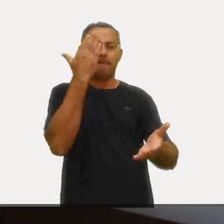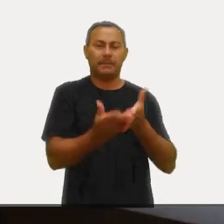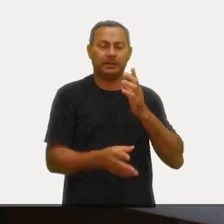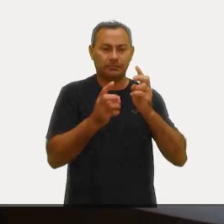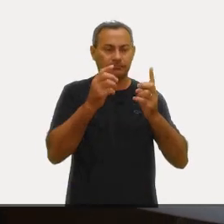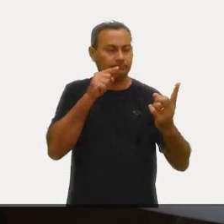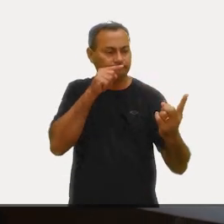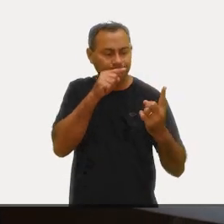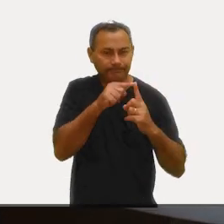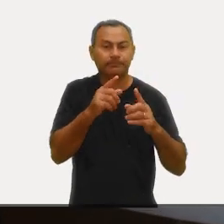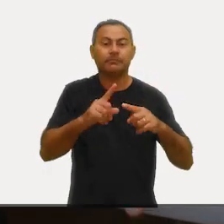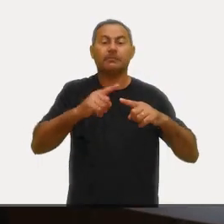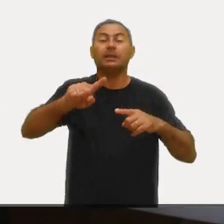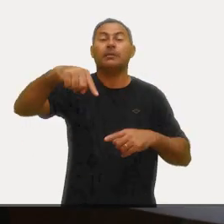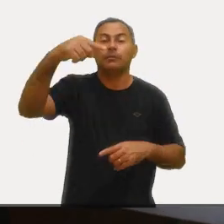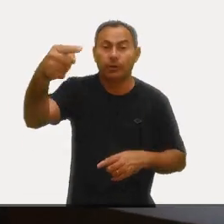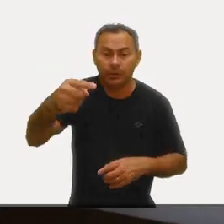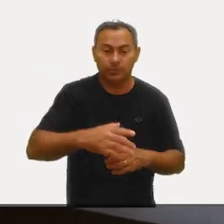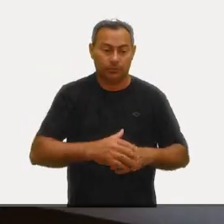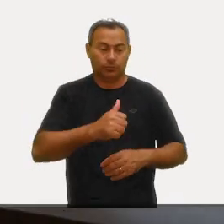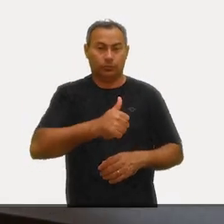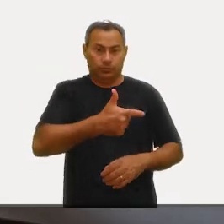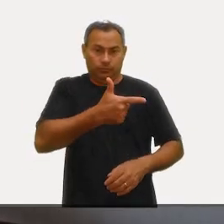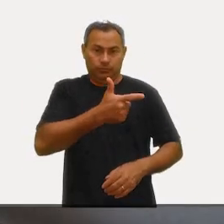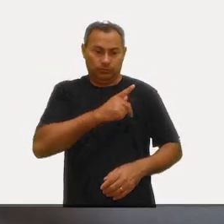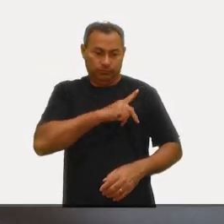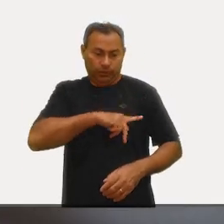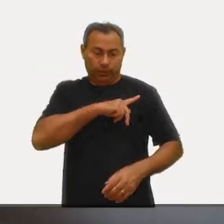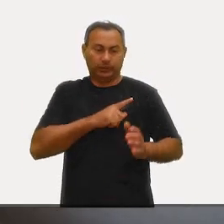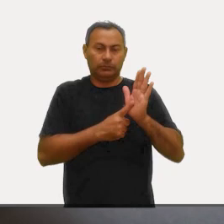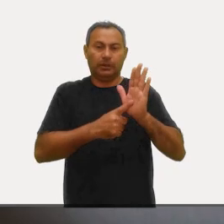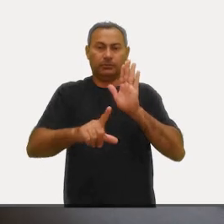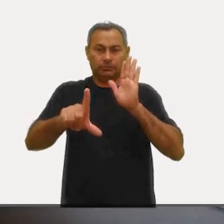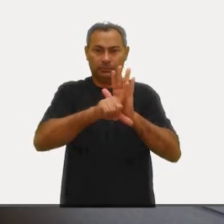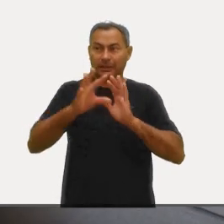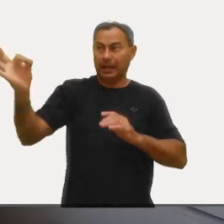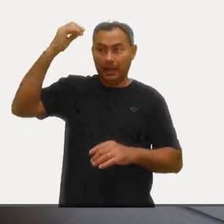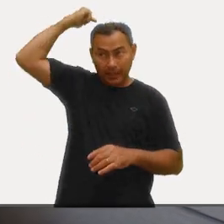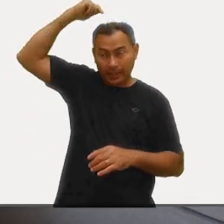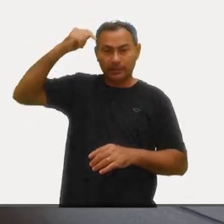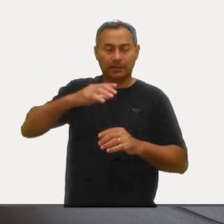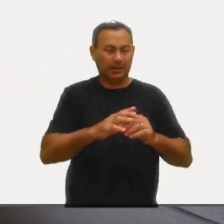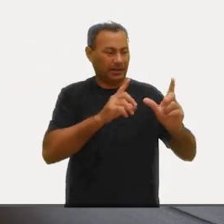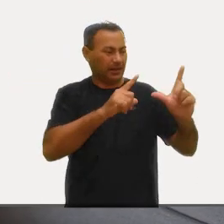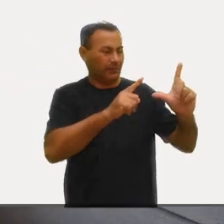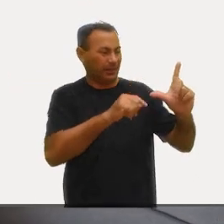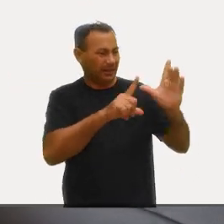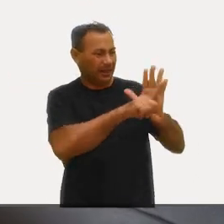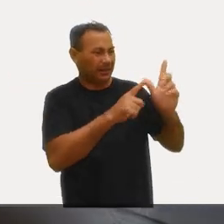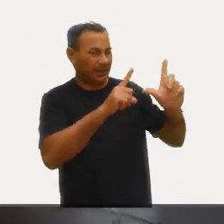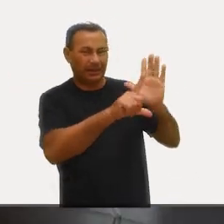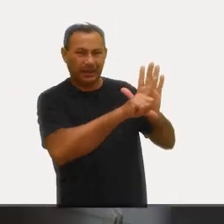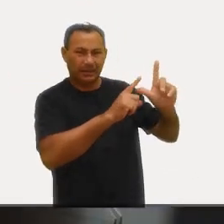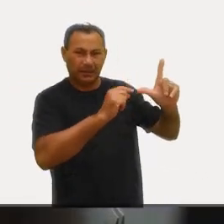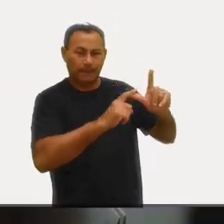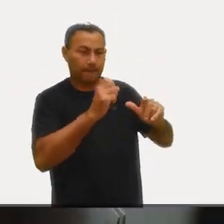tinham perdido essa perspectiva. Mais tarde, o apóstolo Paulo se referiu ao espírito da lei em contraste com a letra da